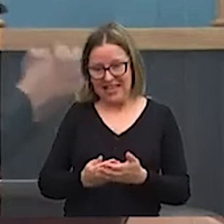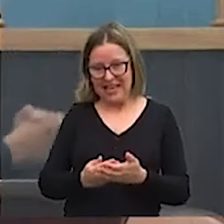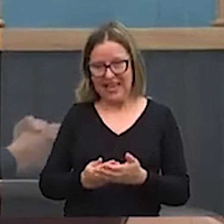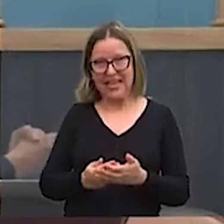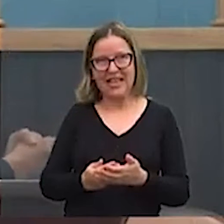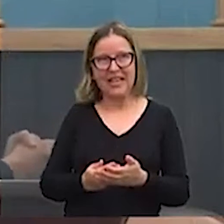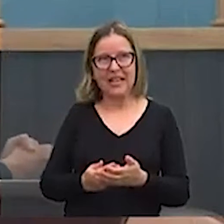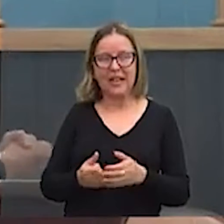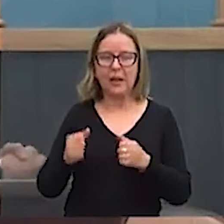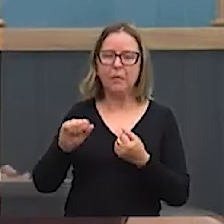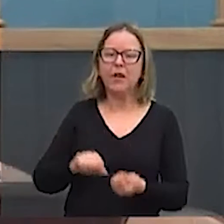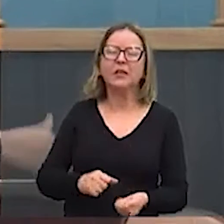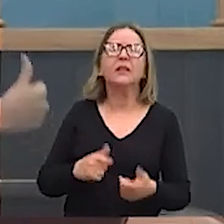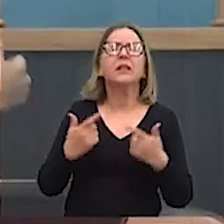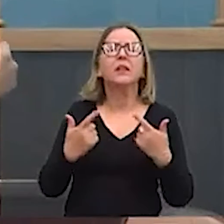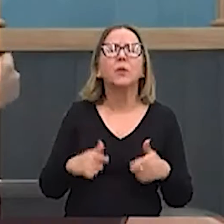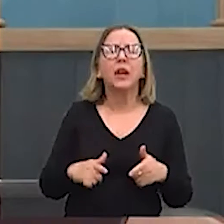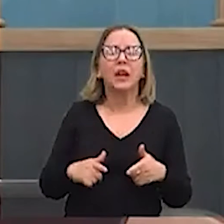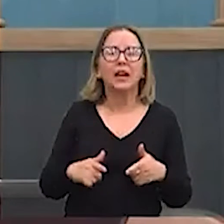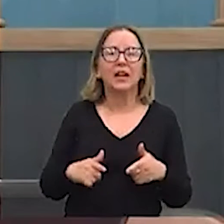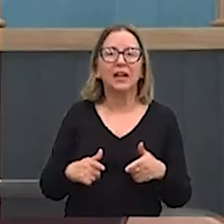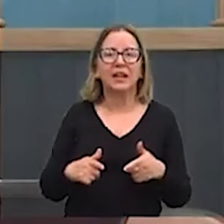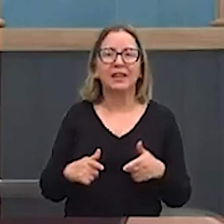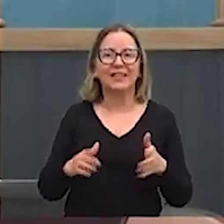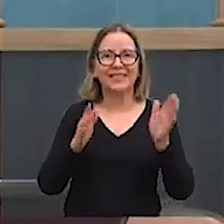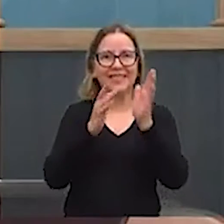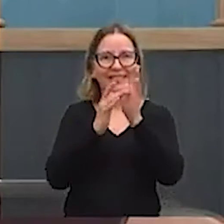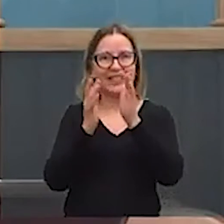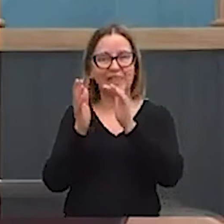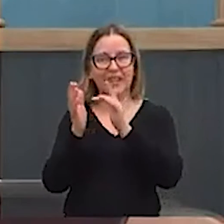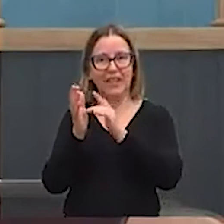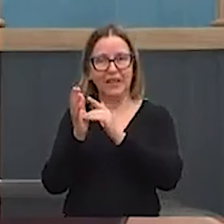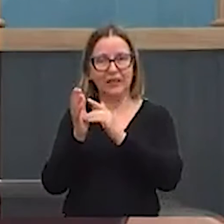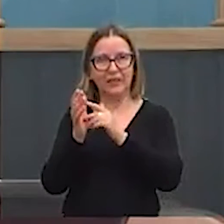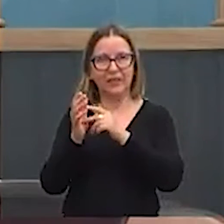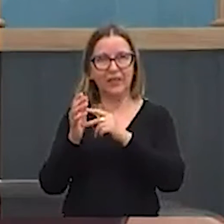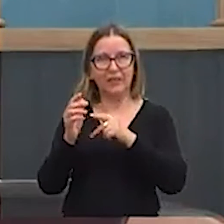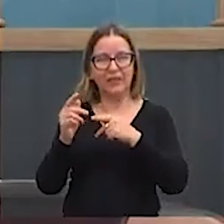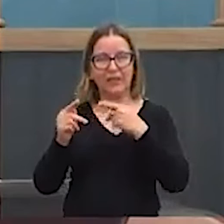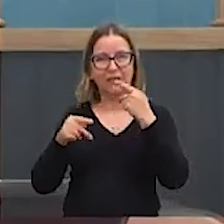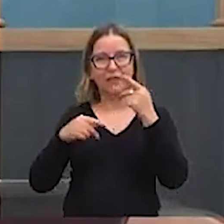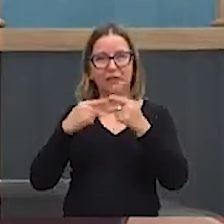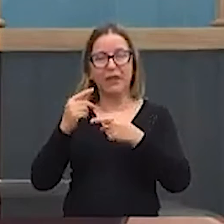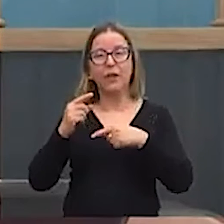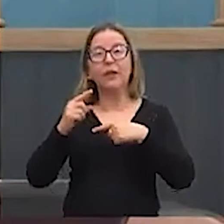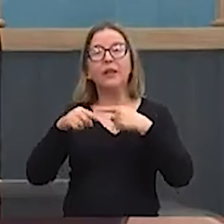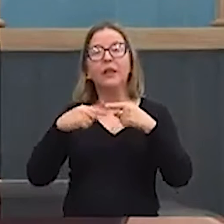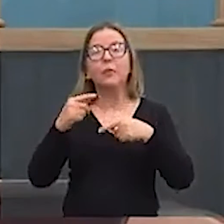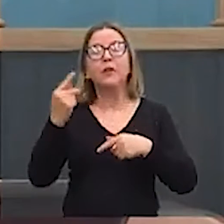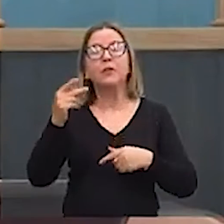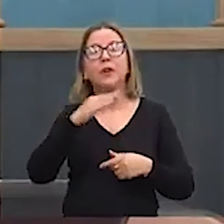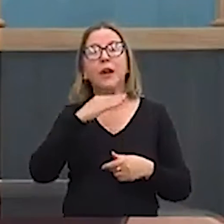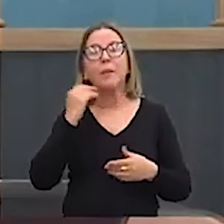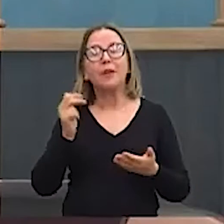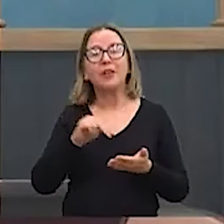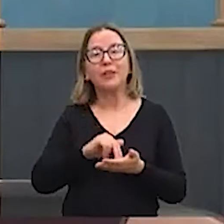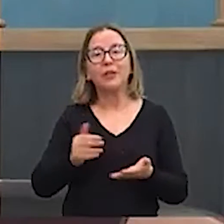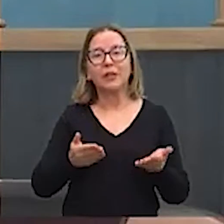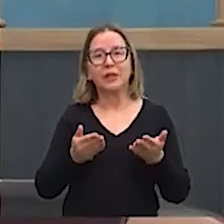mas batizado aonde? Jesus está falando depois da sua morte e ressurreição para os seus discípulos. Quem